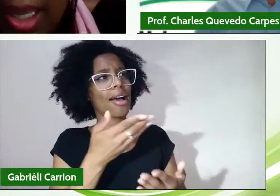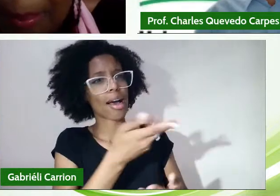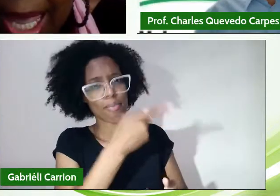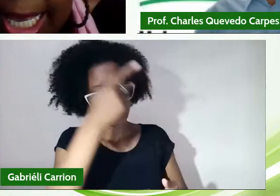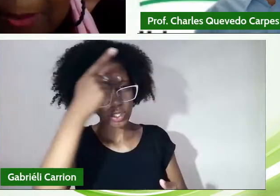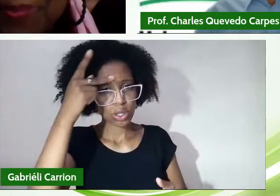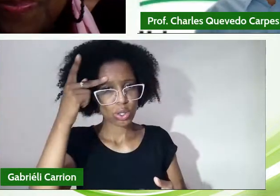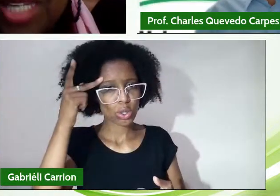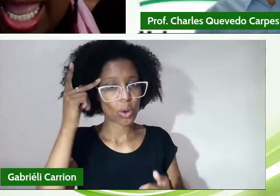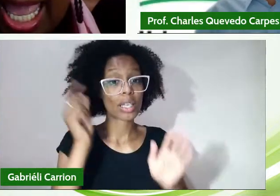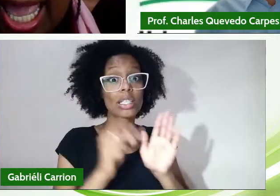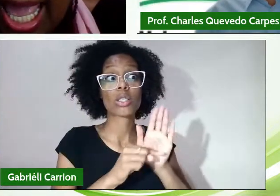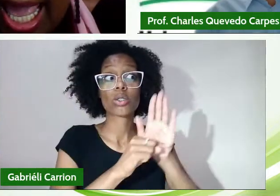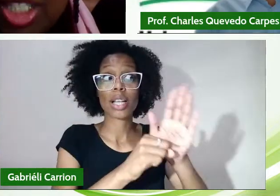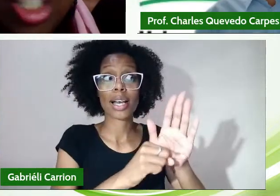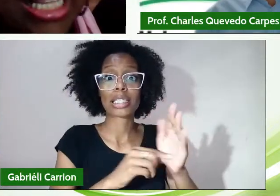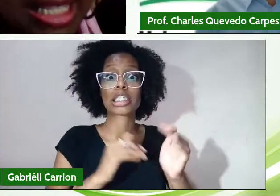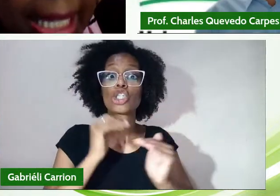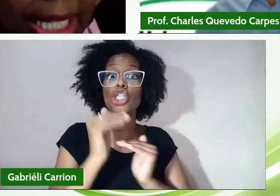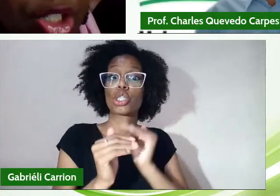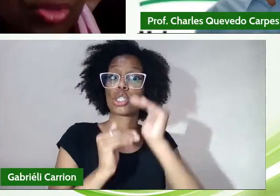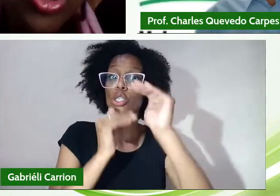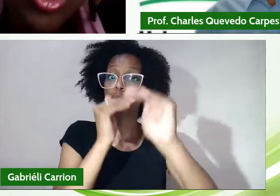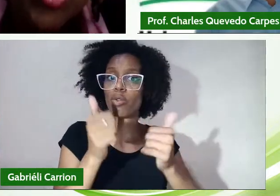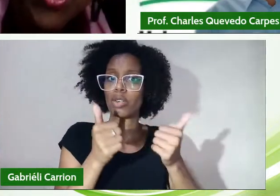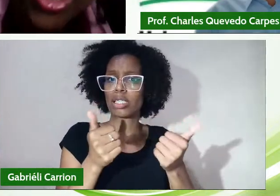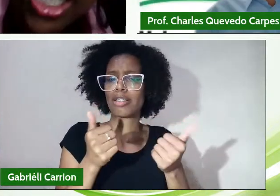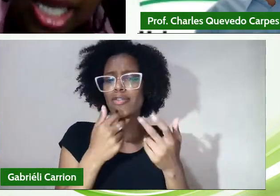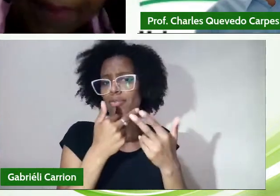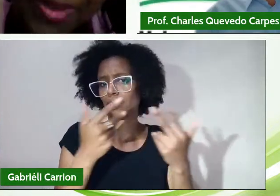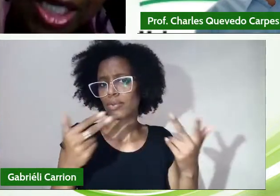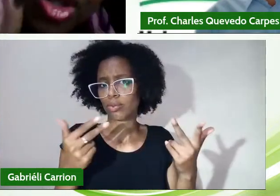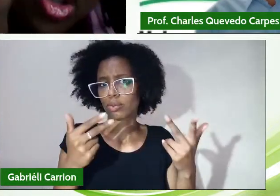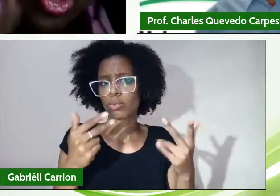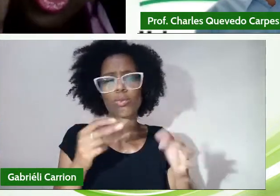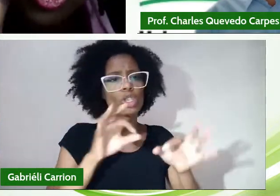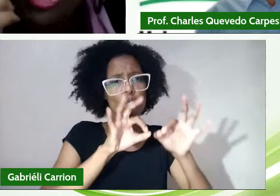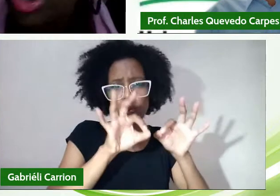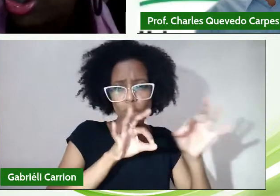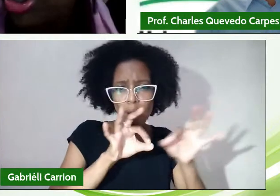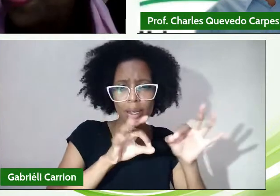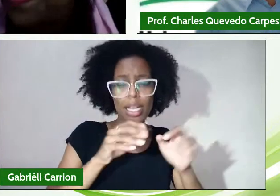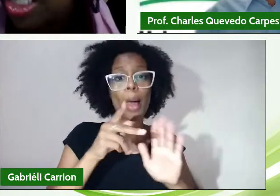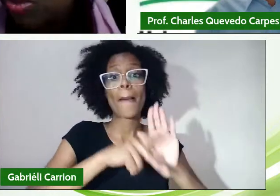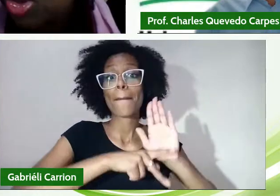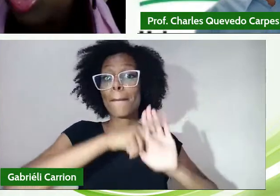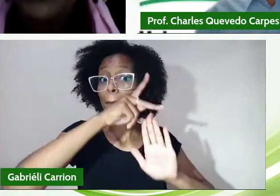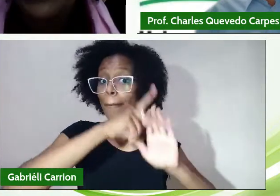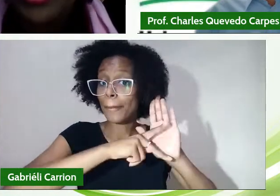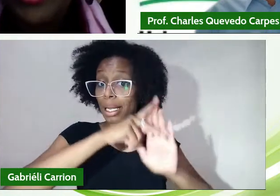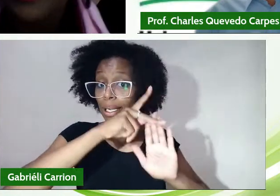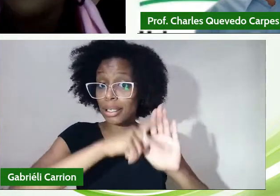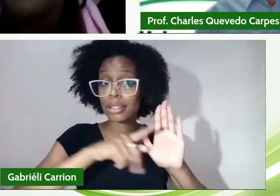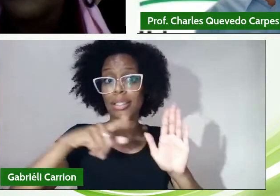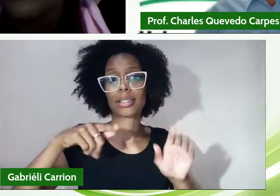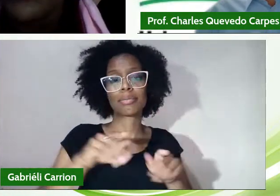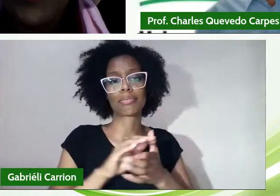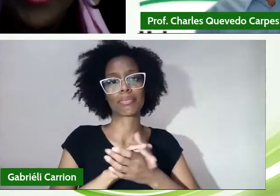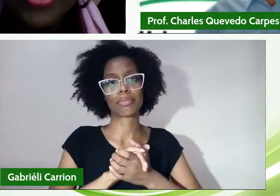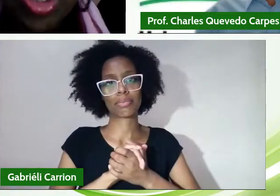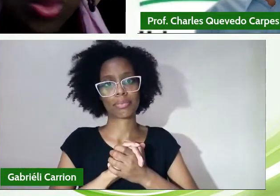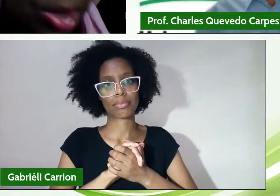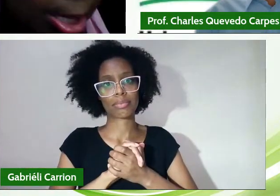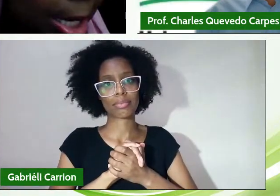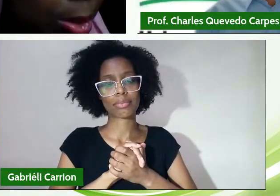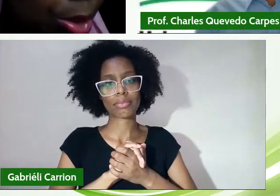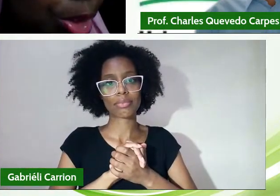como também diretriz nos seus programas, planos de nos seus